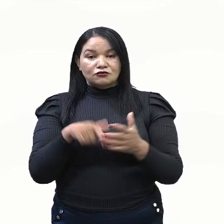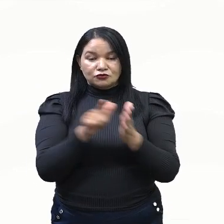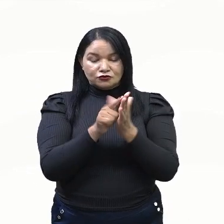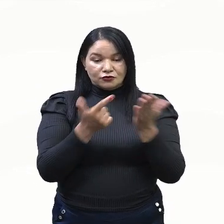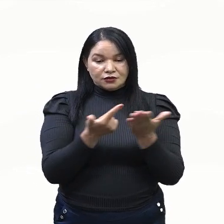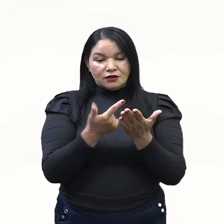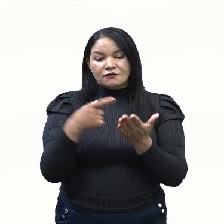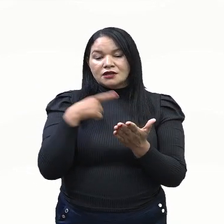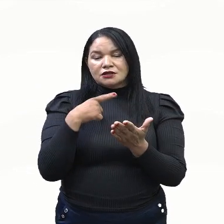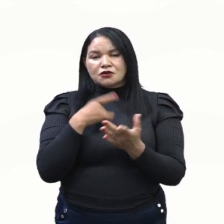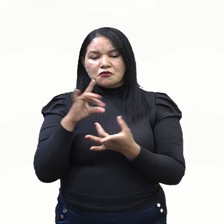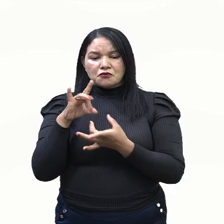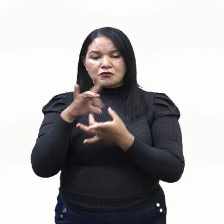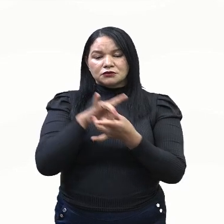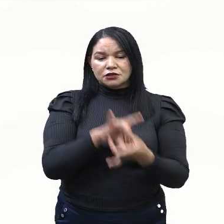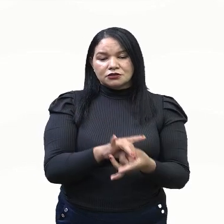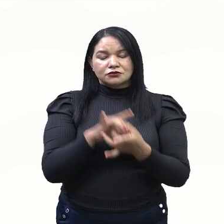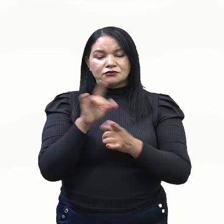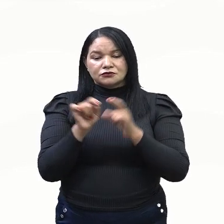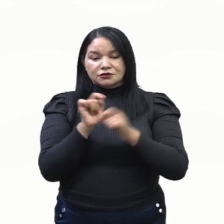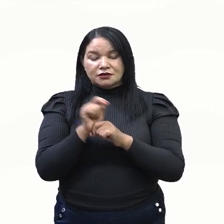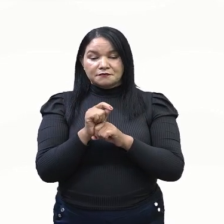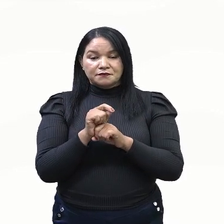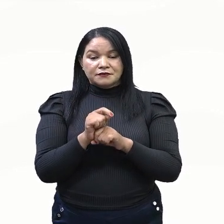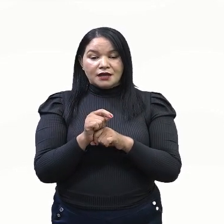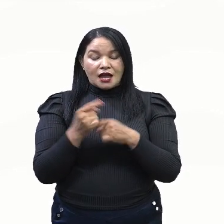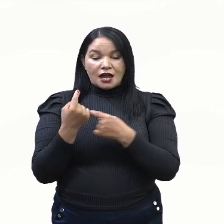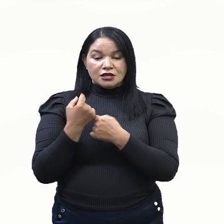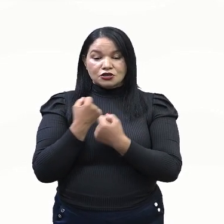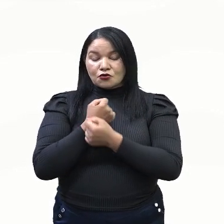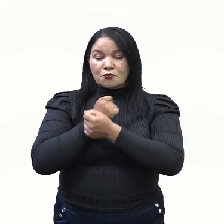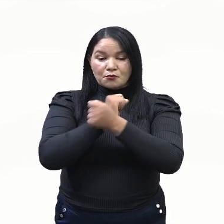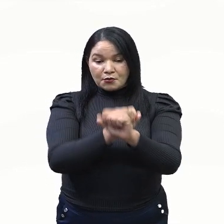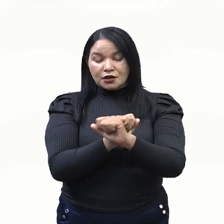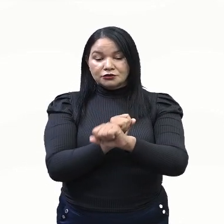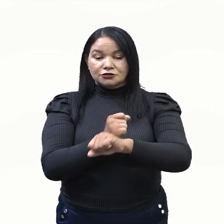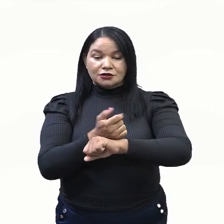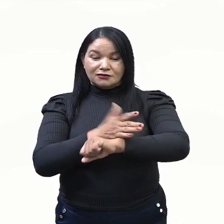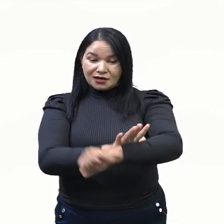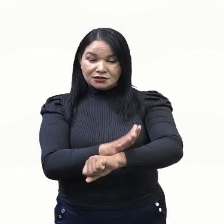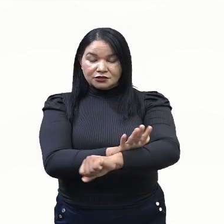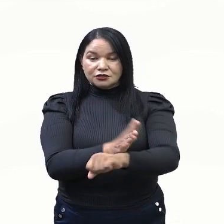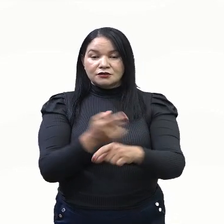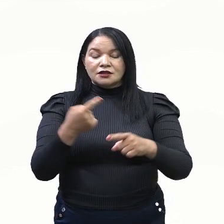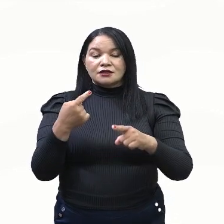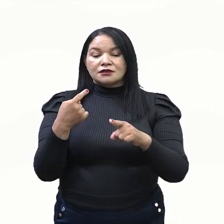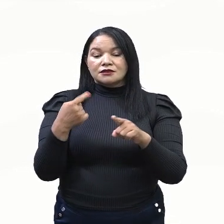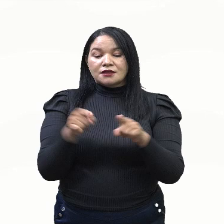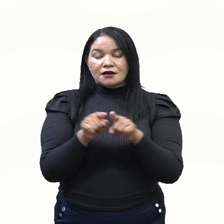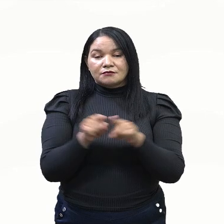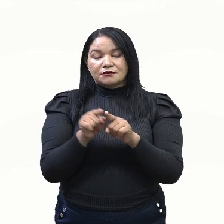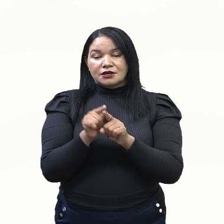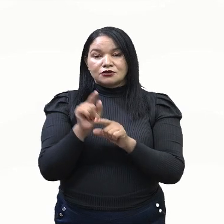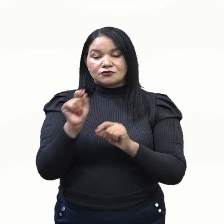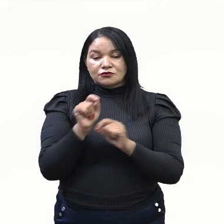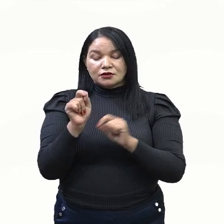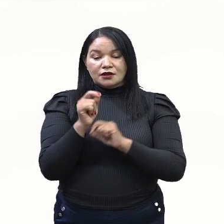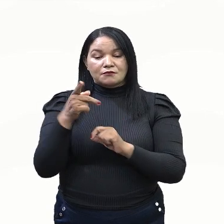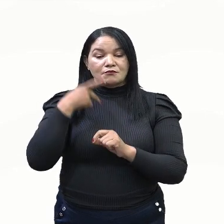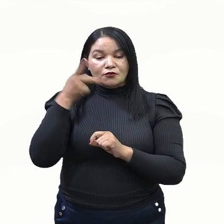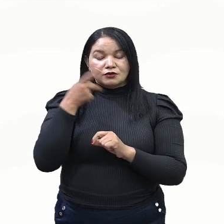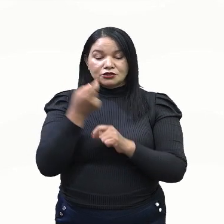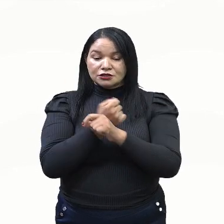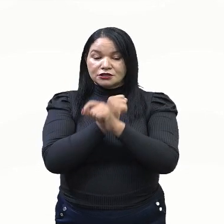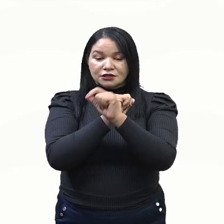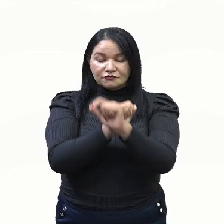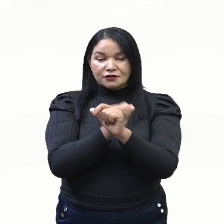contexto, né? Haverá o combate ao racismo e vai também ter a defesa, né, política voltada à